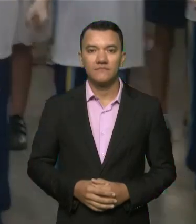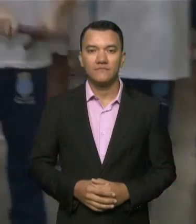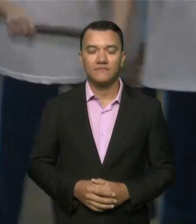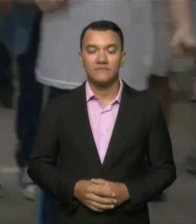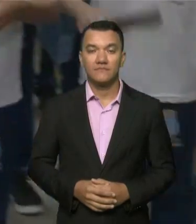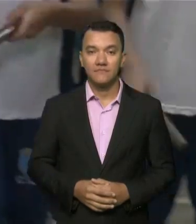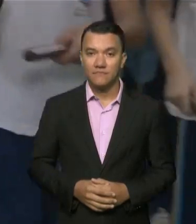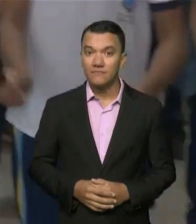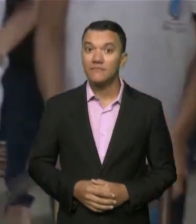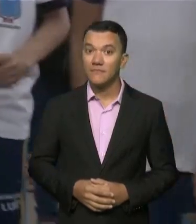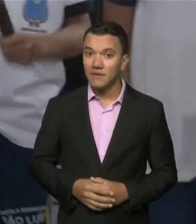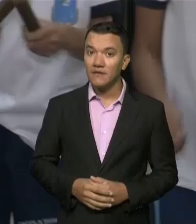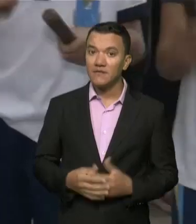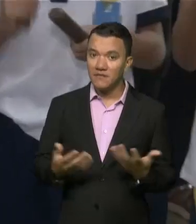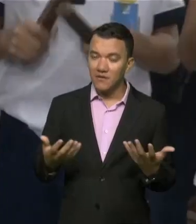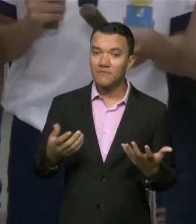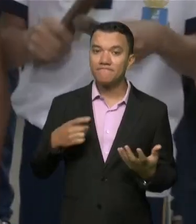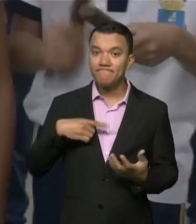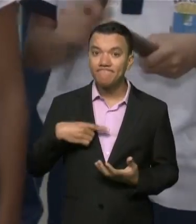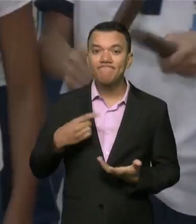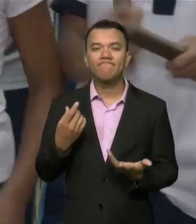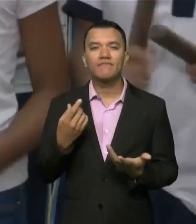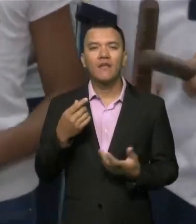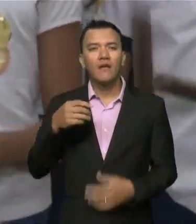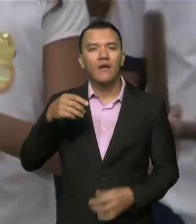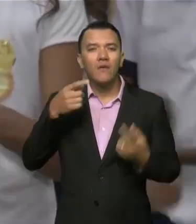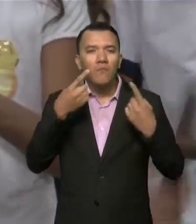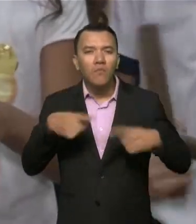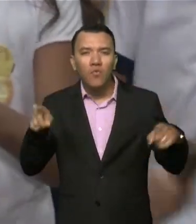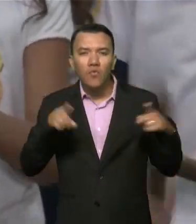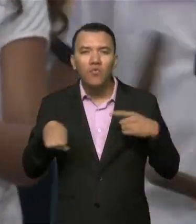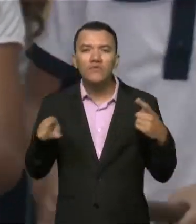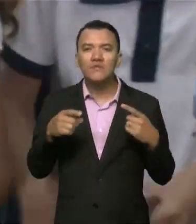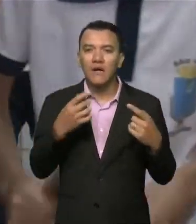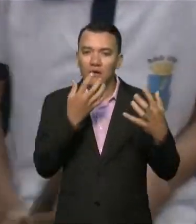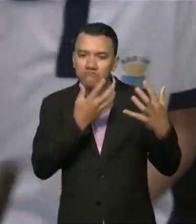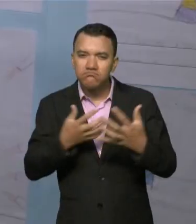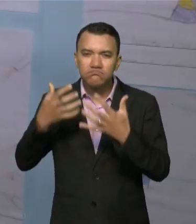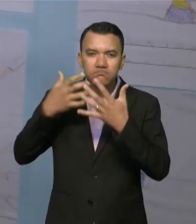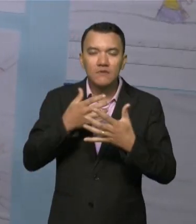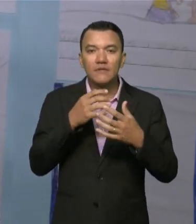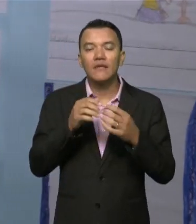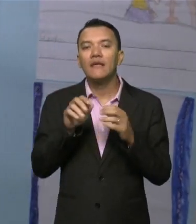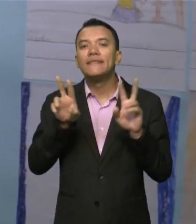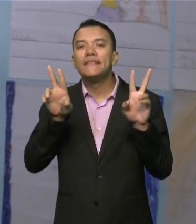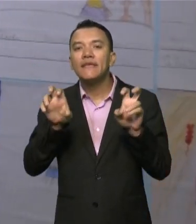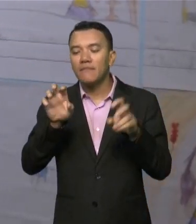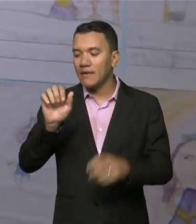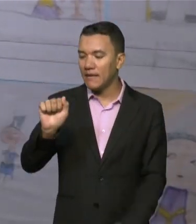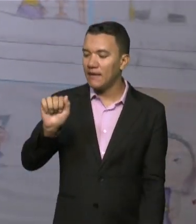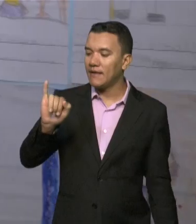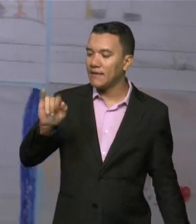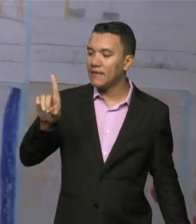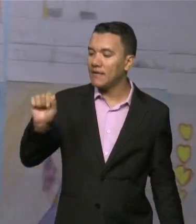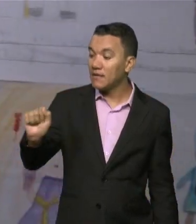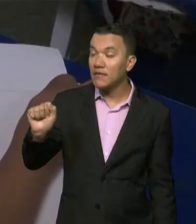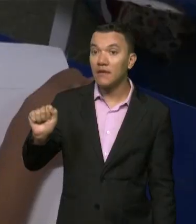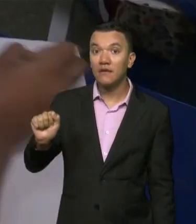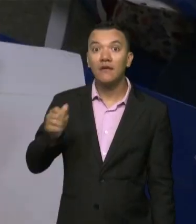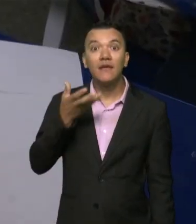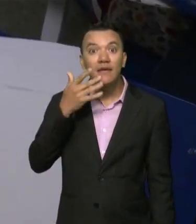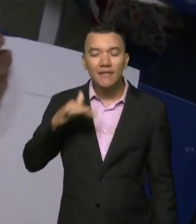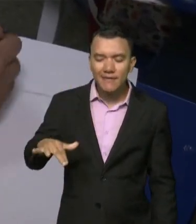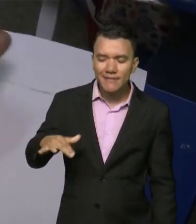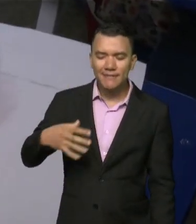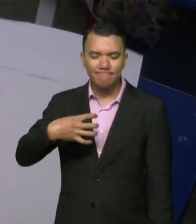Por meio de grandes clássicos da música erudita, como a ópera Aida, as crianças mergulham em um universo de sentimentos,